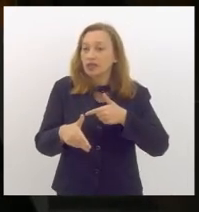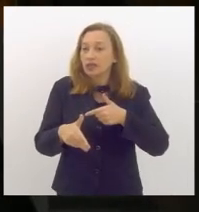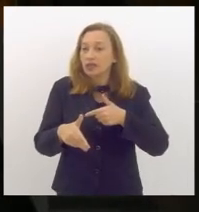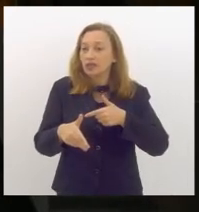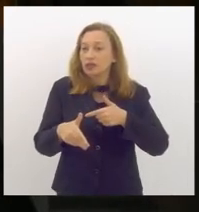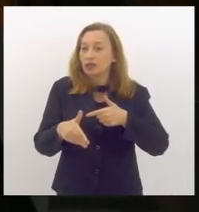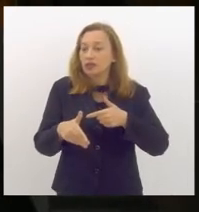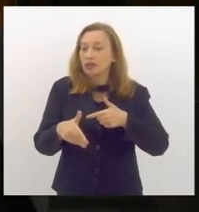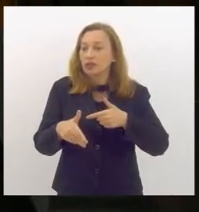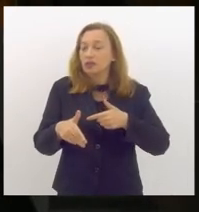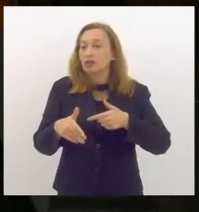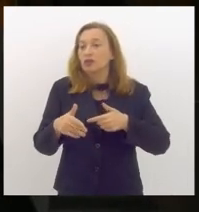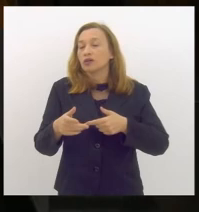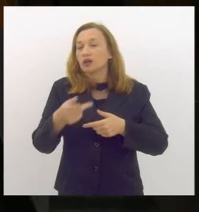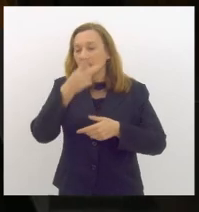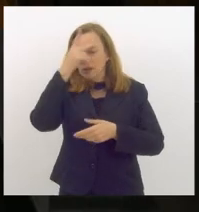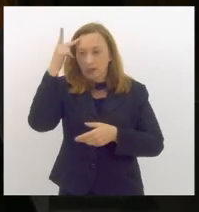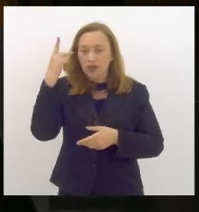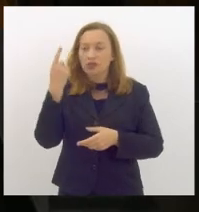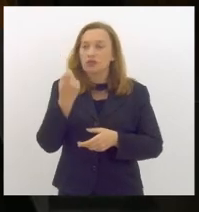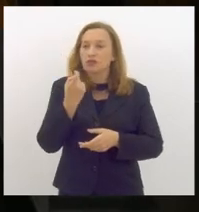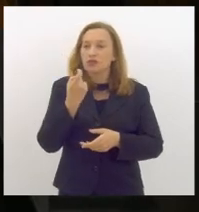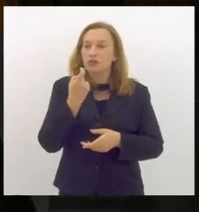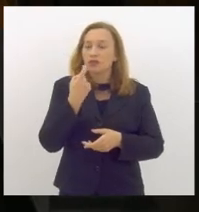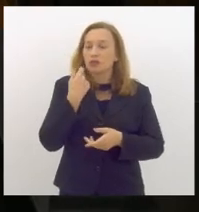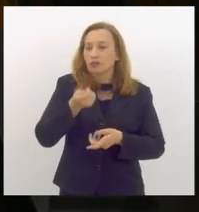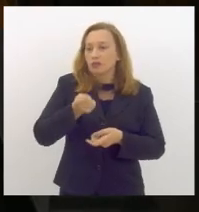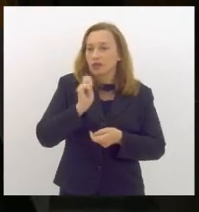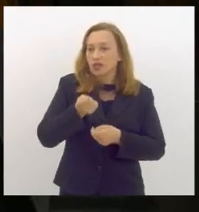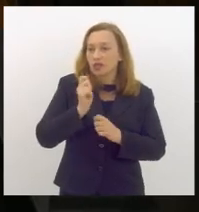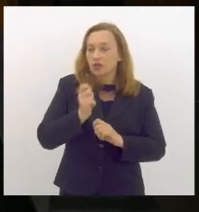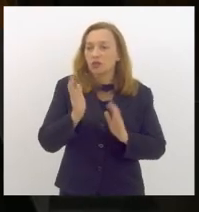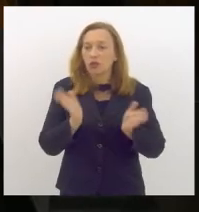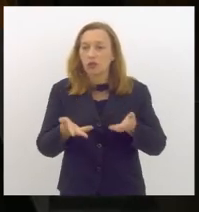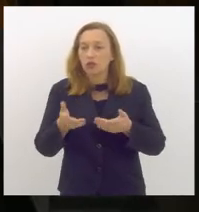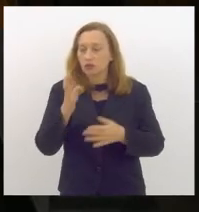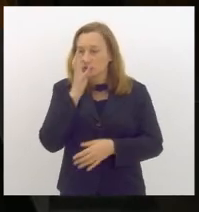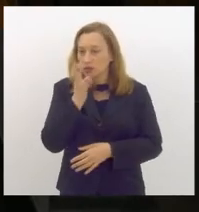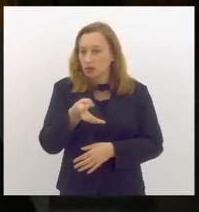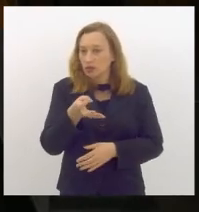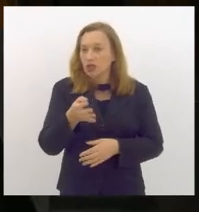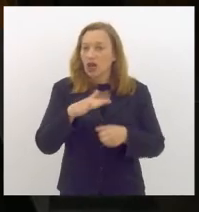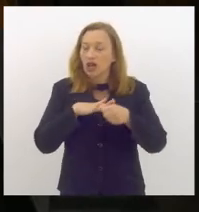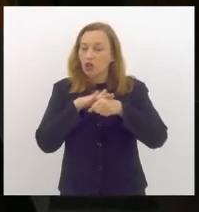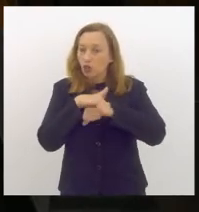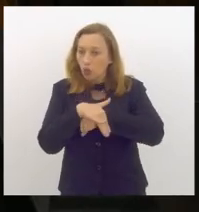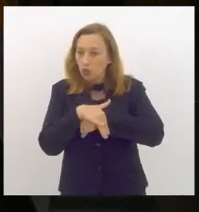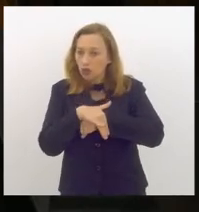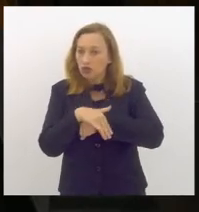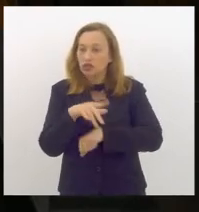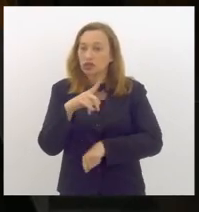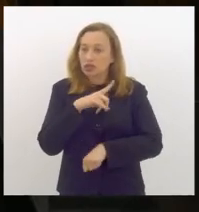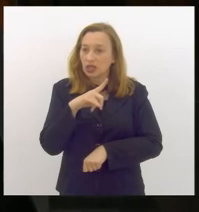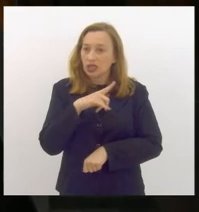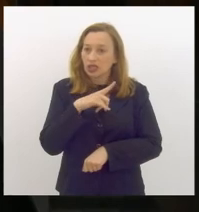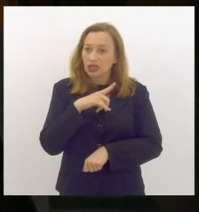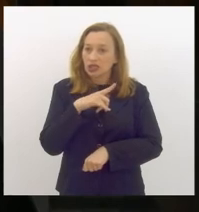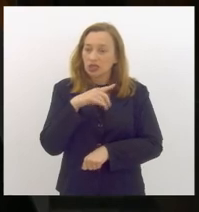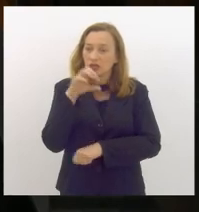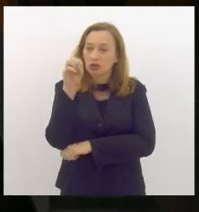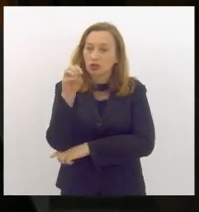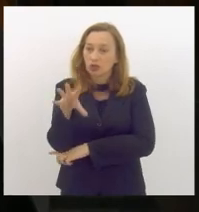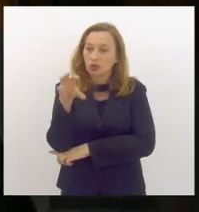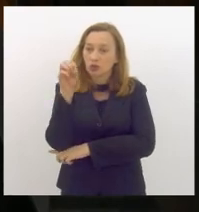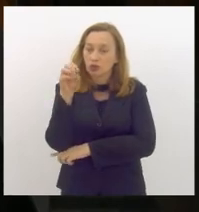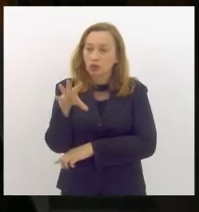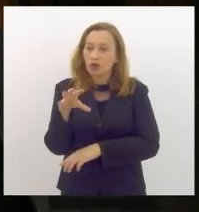dos pescadores. Hoje, enquanto a gente fazia essa diligência, porque a gente recebeu a denúncia que durante a noite tem sido acionada a usina,